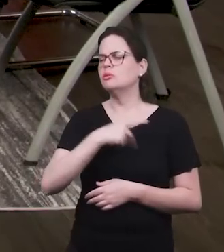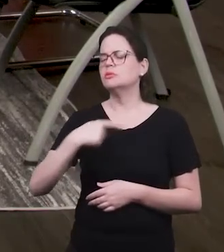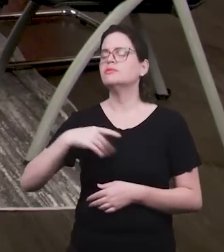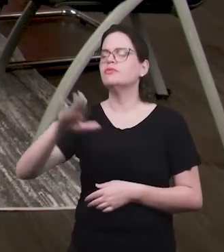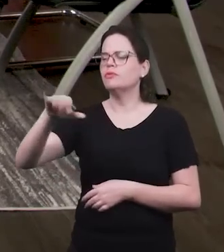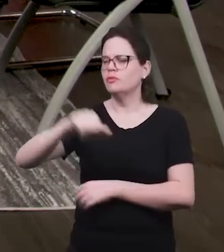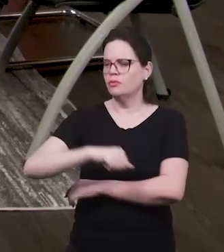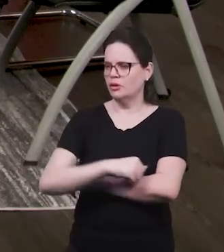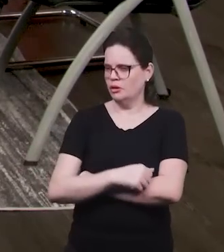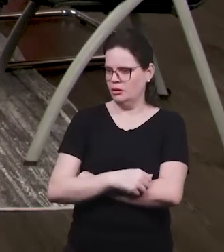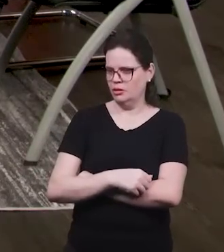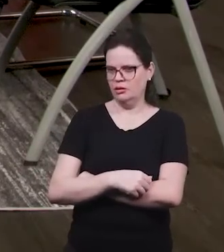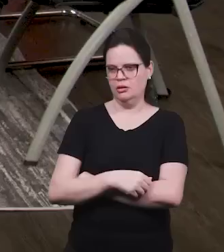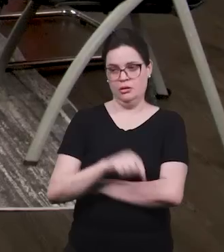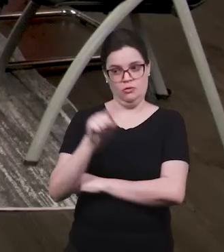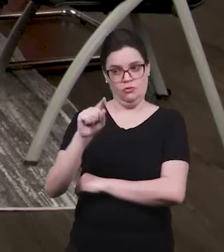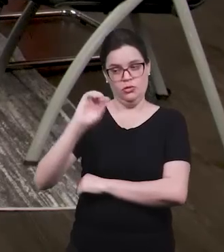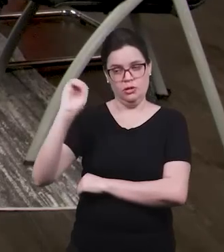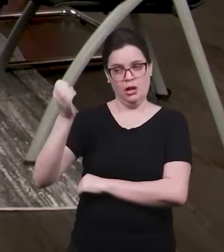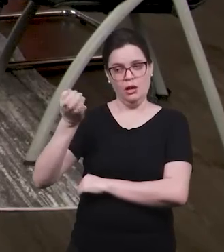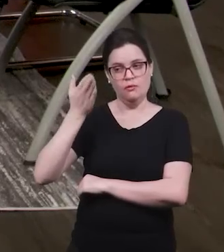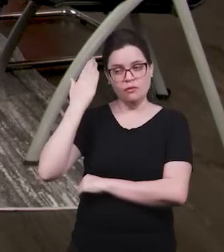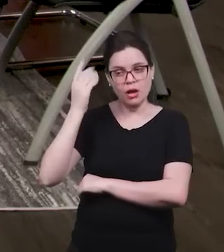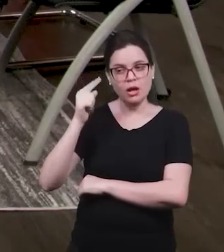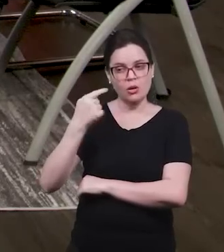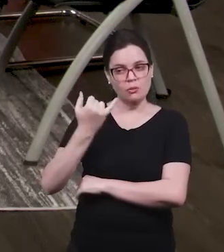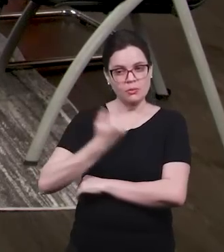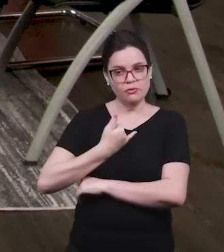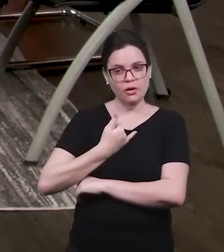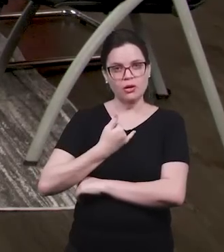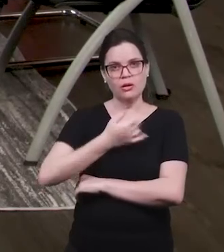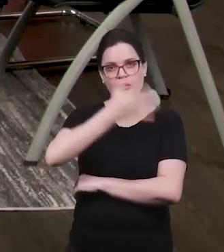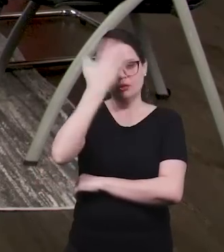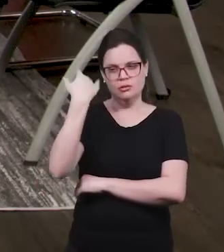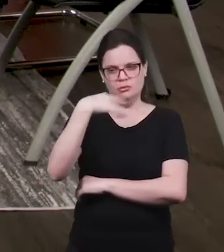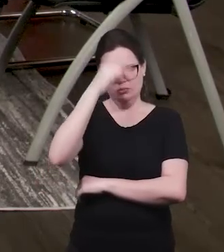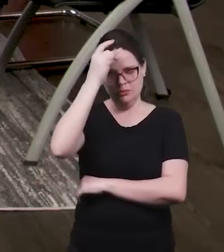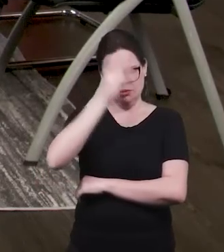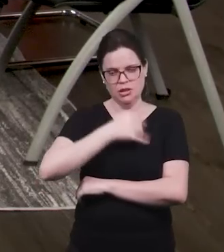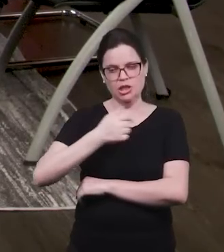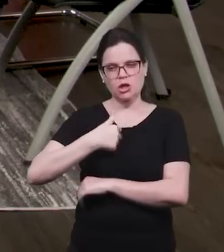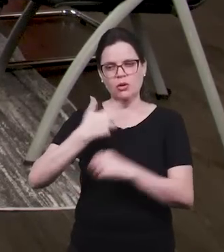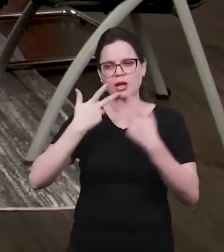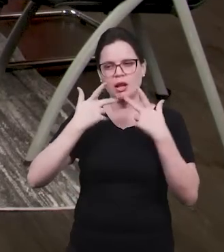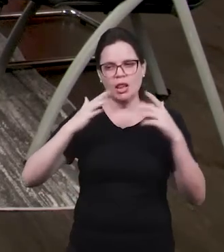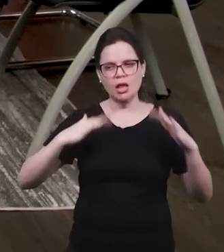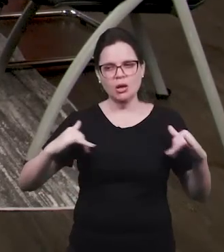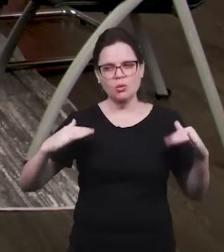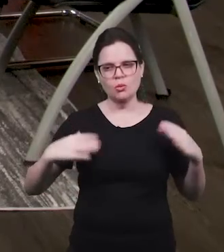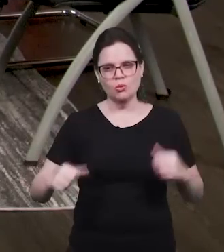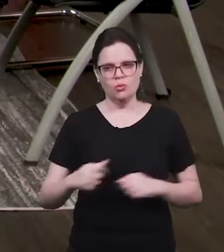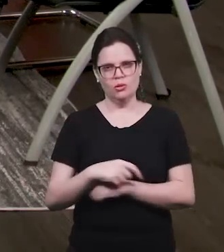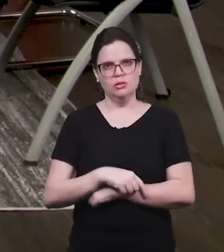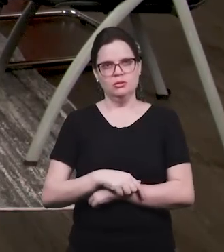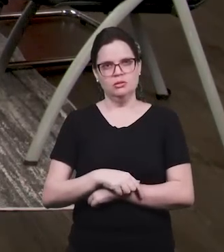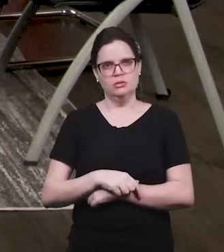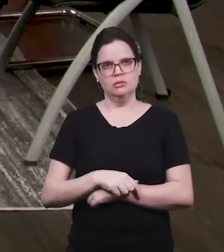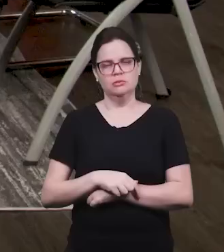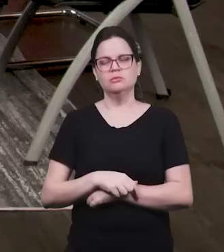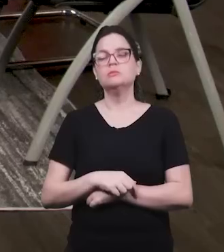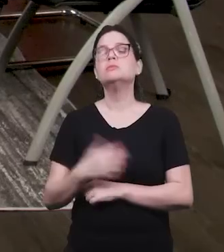coisa, deu uma revelação que eu vou ser batizado, não é batismo, que eu vou falar línguas. O senhor disse que me dá um dom de